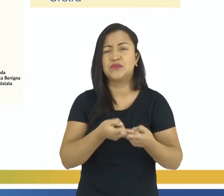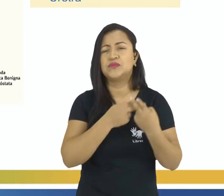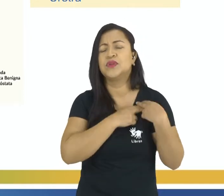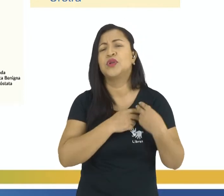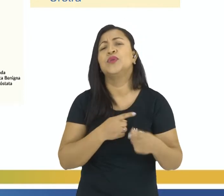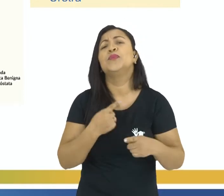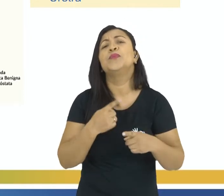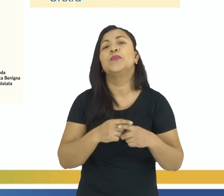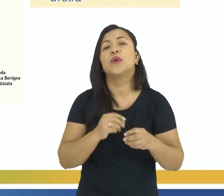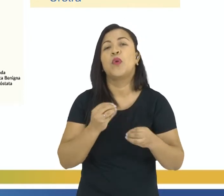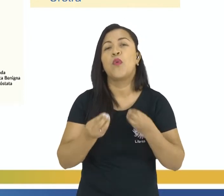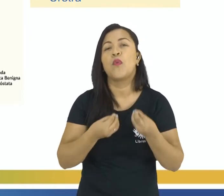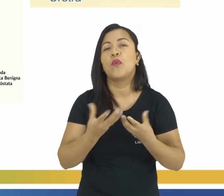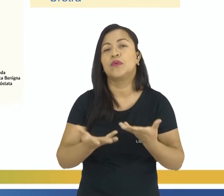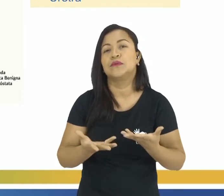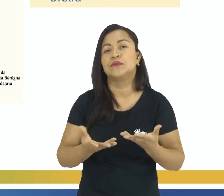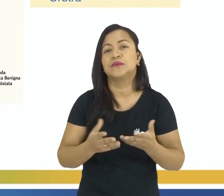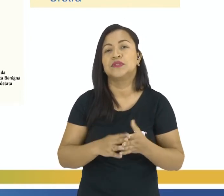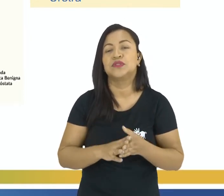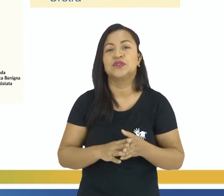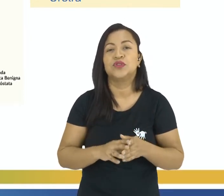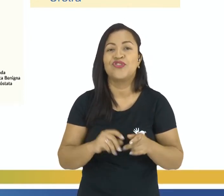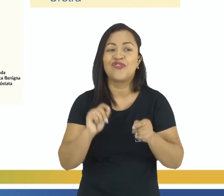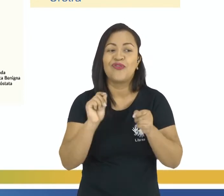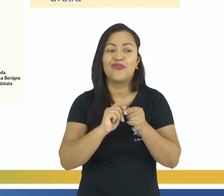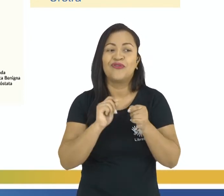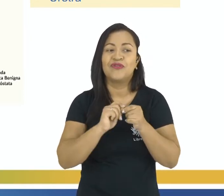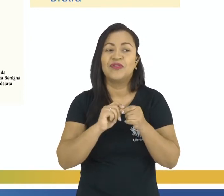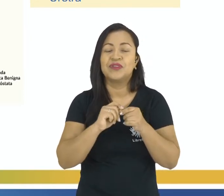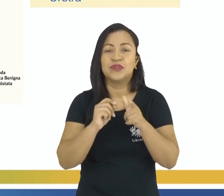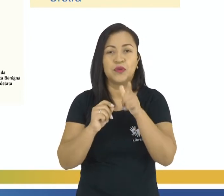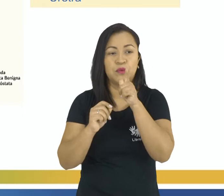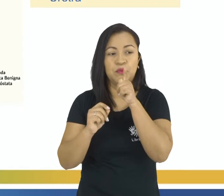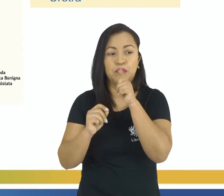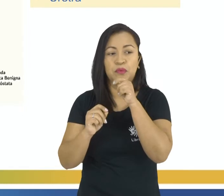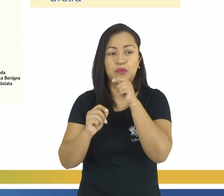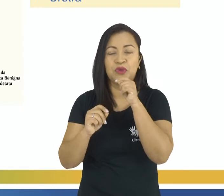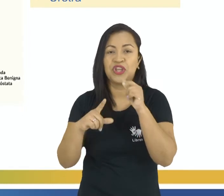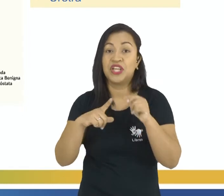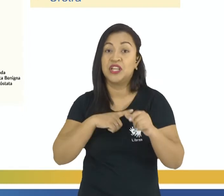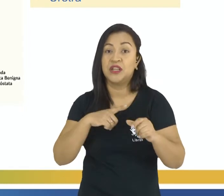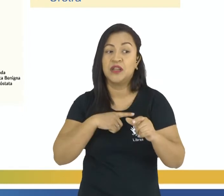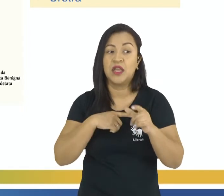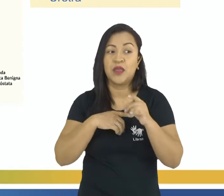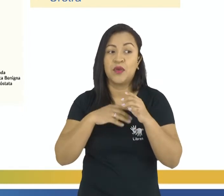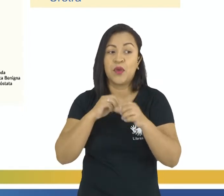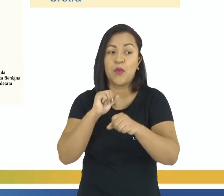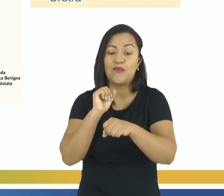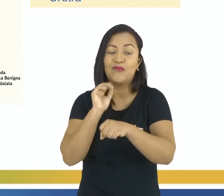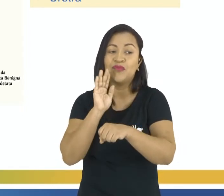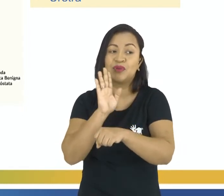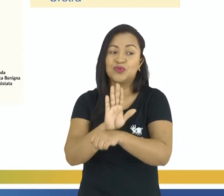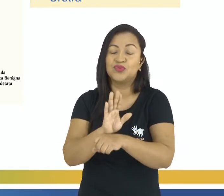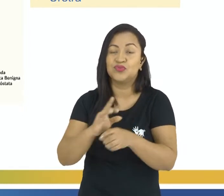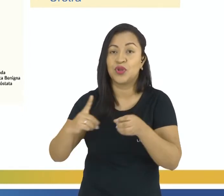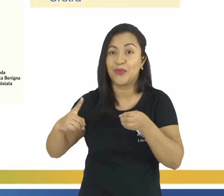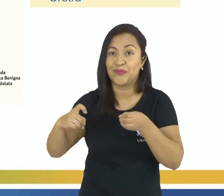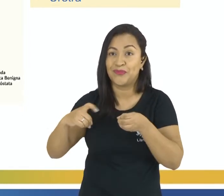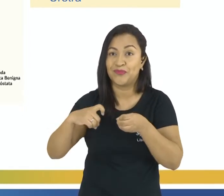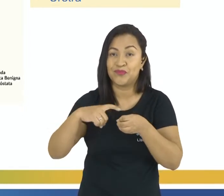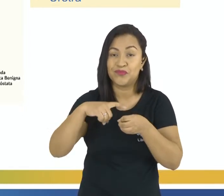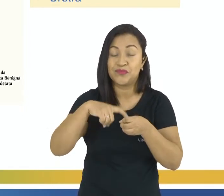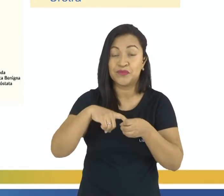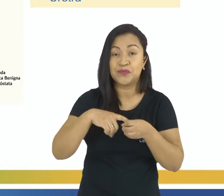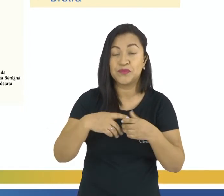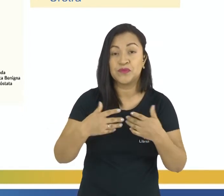está relacionada à produção de líquido que vai compor o sêmen, que vai ser o meio por onde os